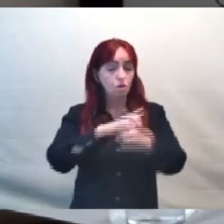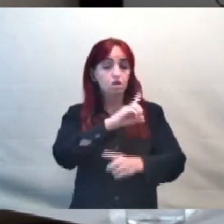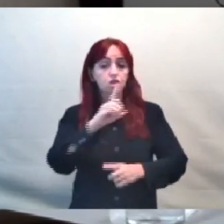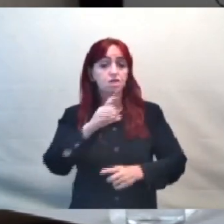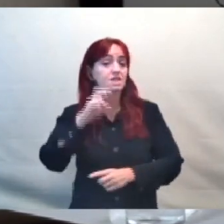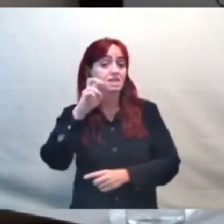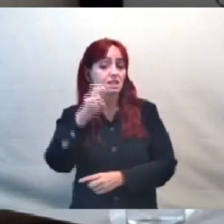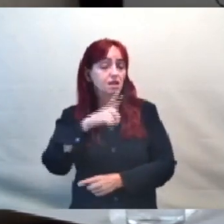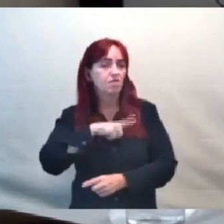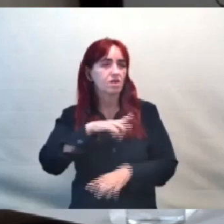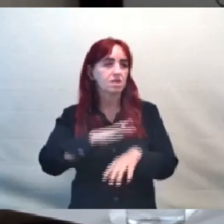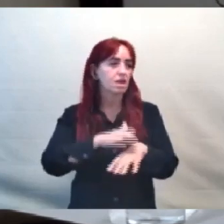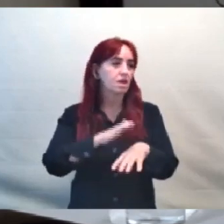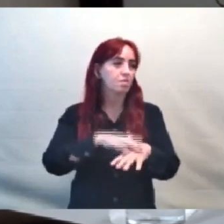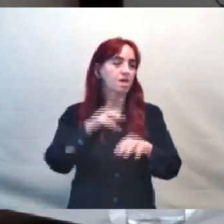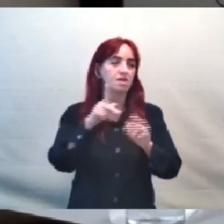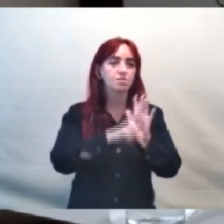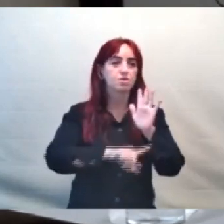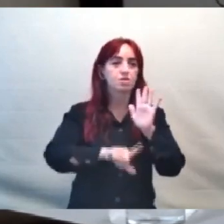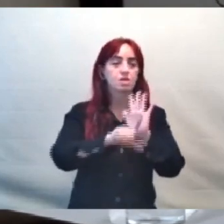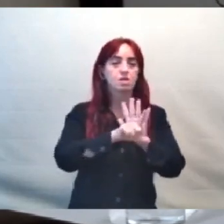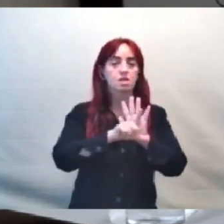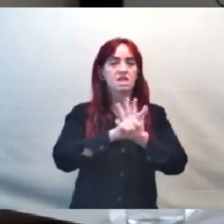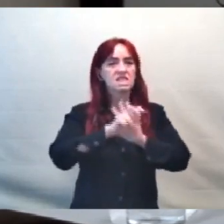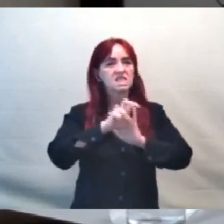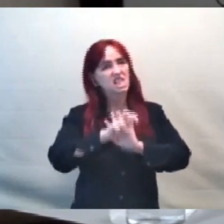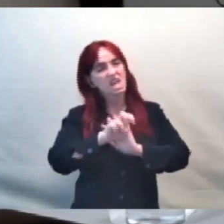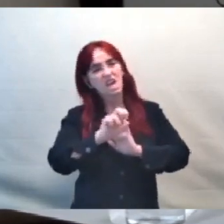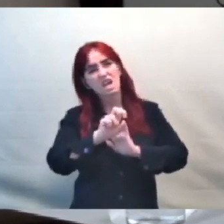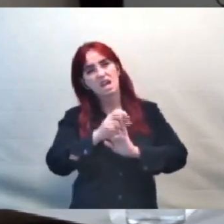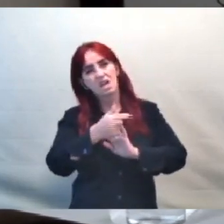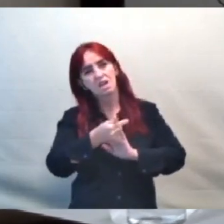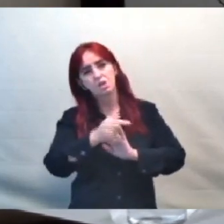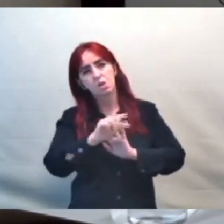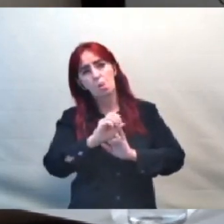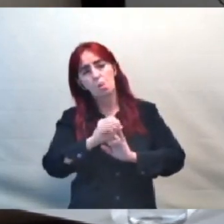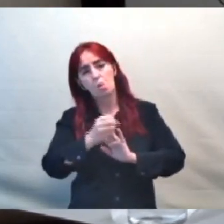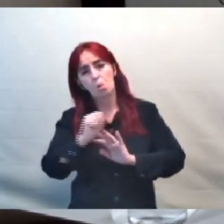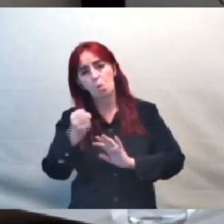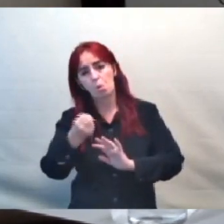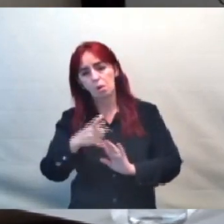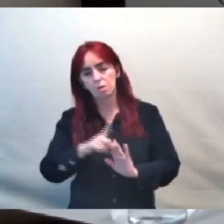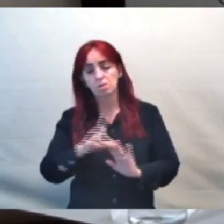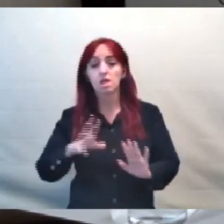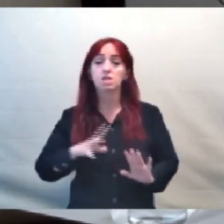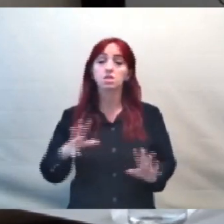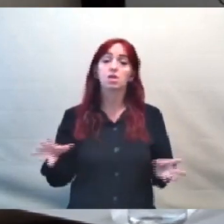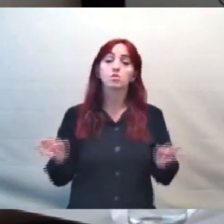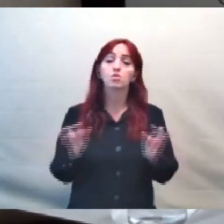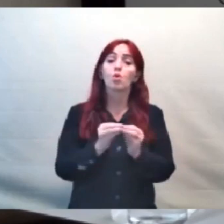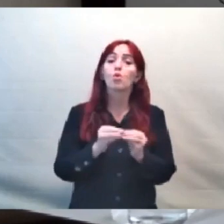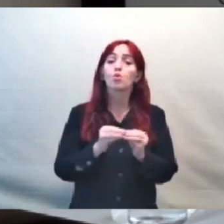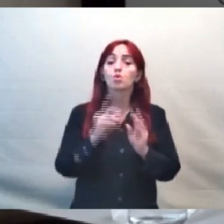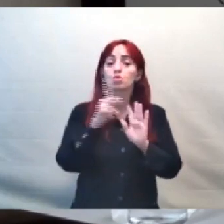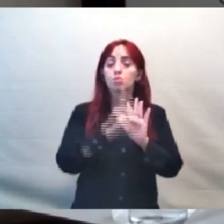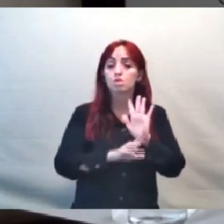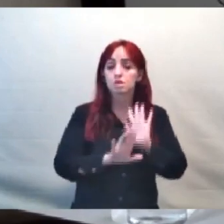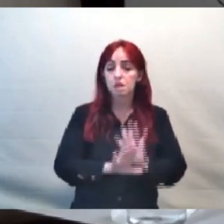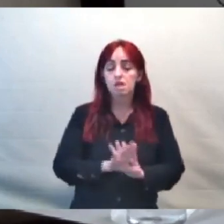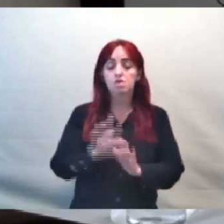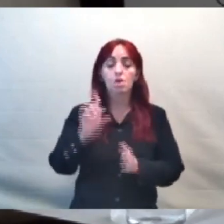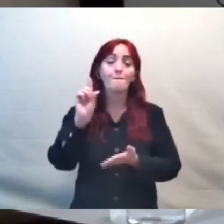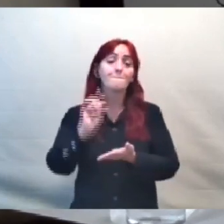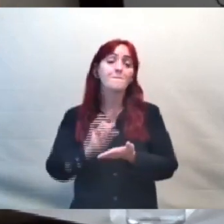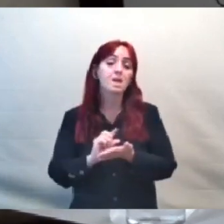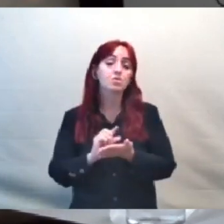de lei de vereador, deixando como projetos de lei conclusos menos de 10, que só não estão indo em pauta porque